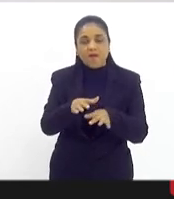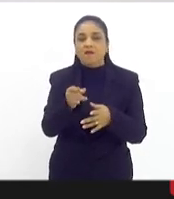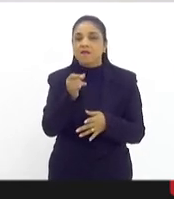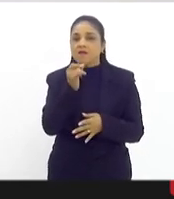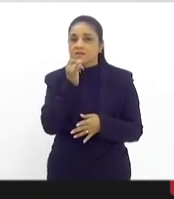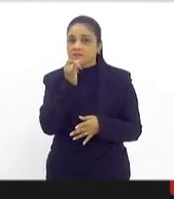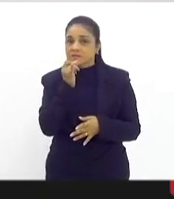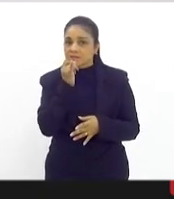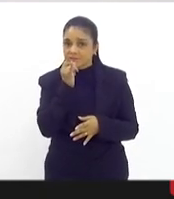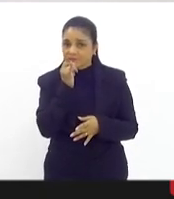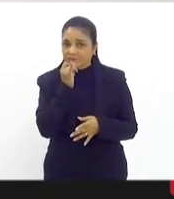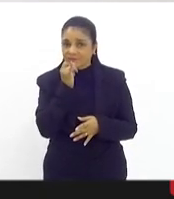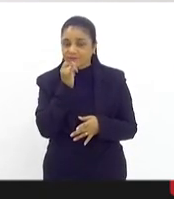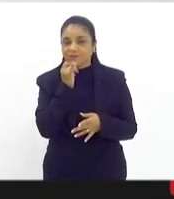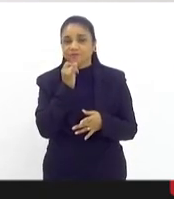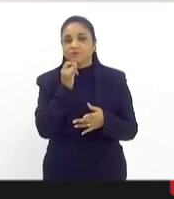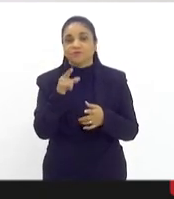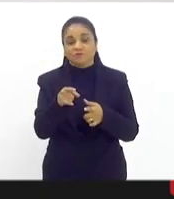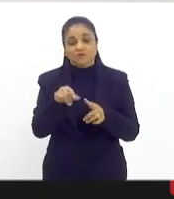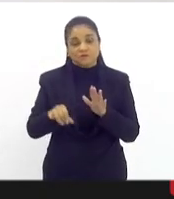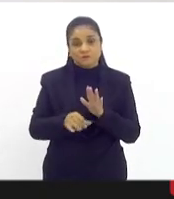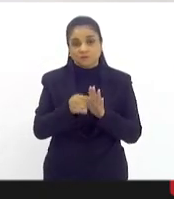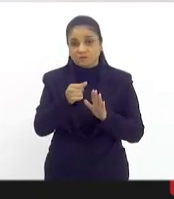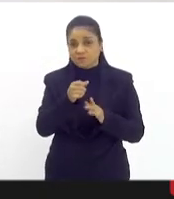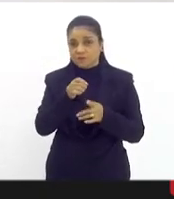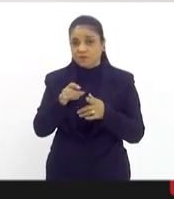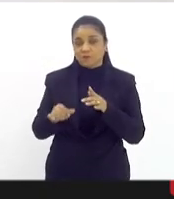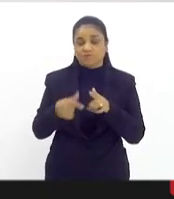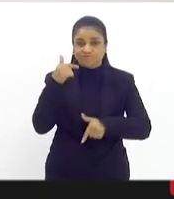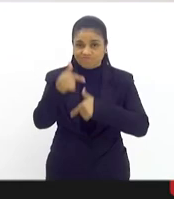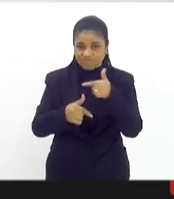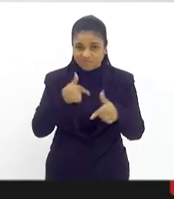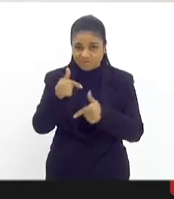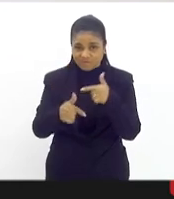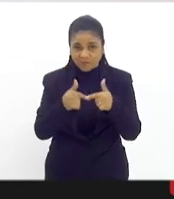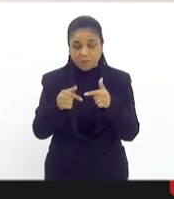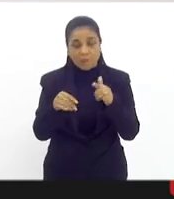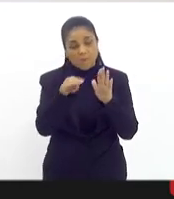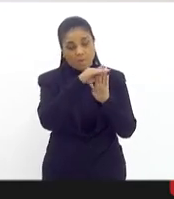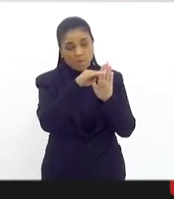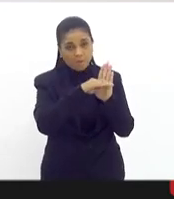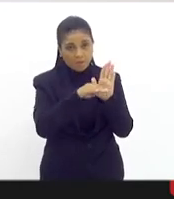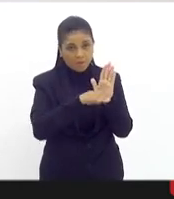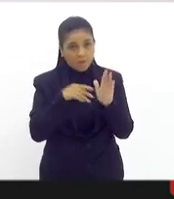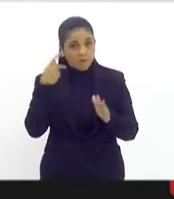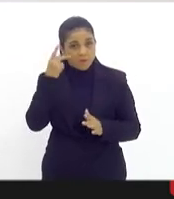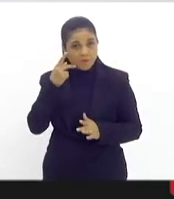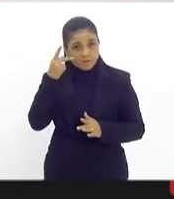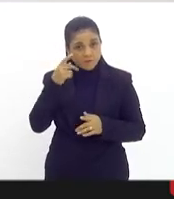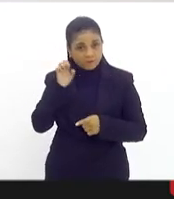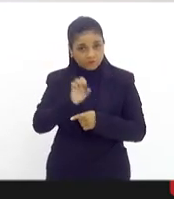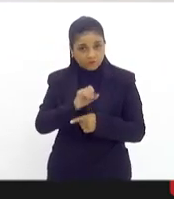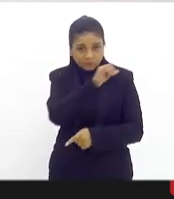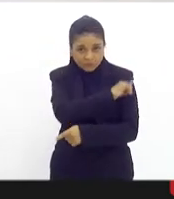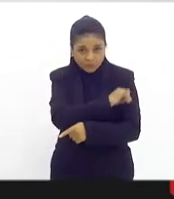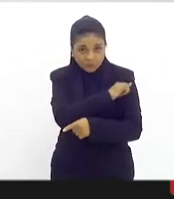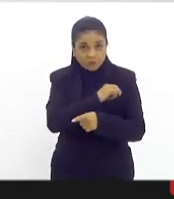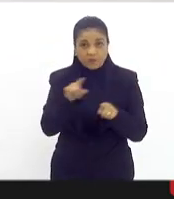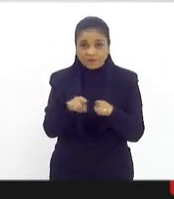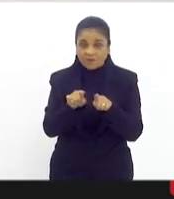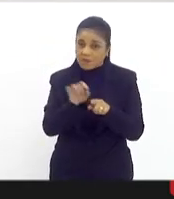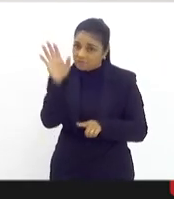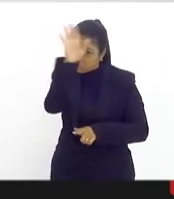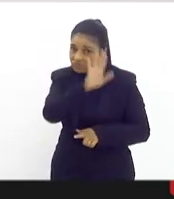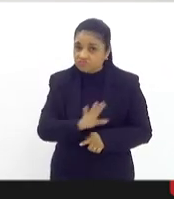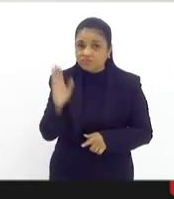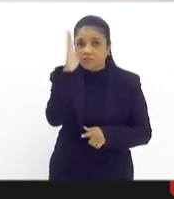concretos. Quer dizer, ao vocês serem pioneiros nisso, vocês vão estar ajudando a pautar não só a política do Estado do Rio de Janeiro, mas também a política nacional. Então, acho que